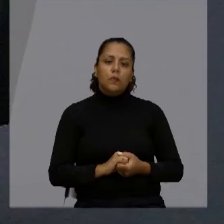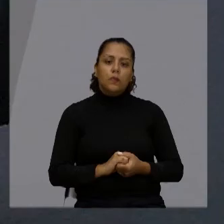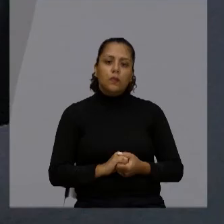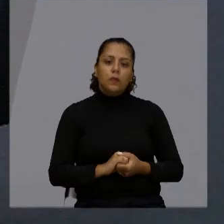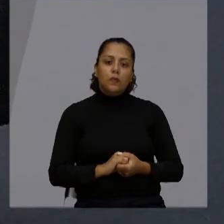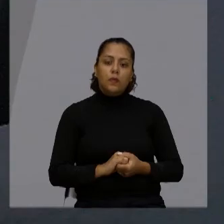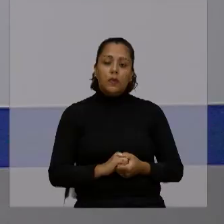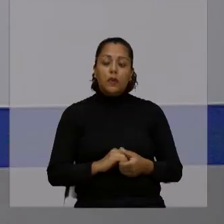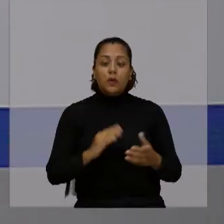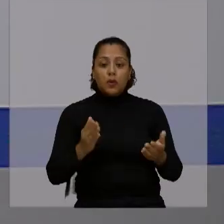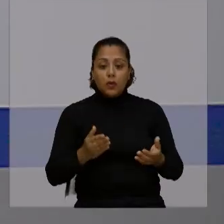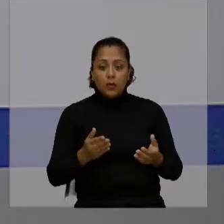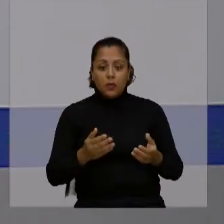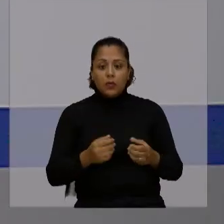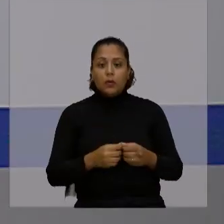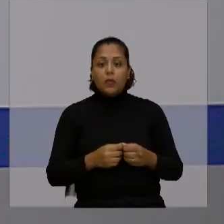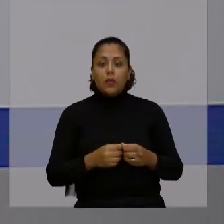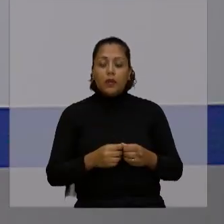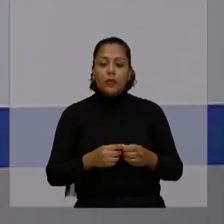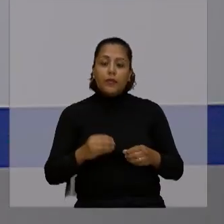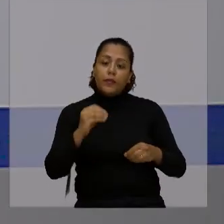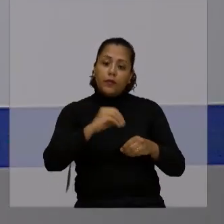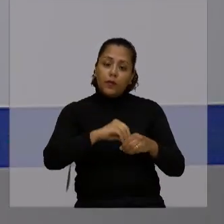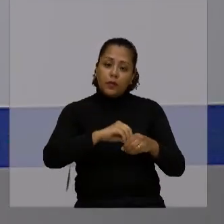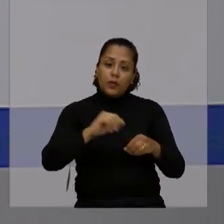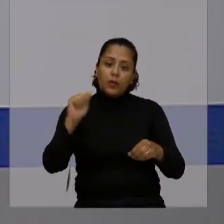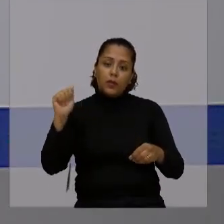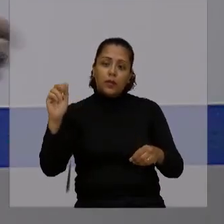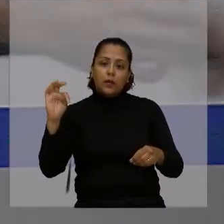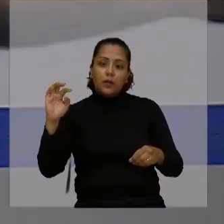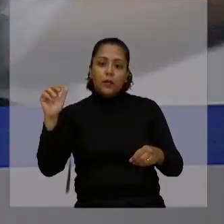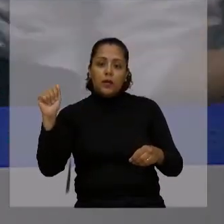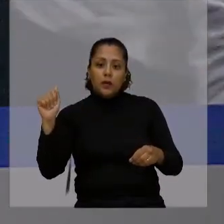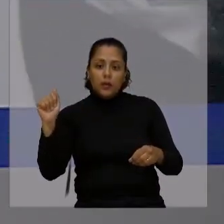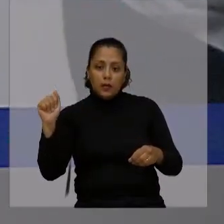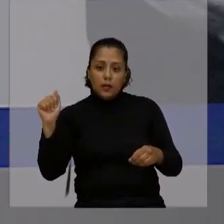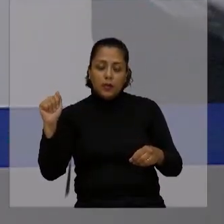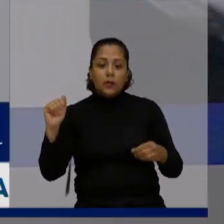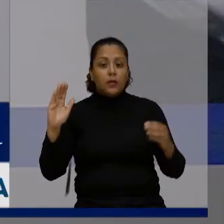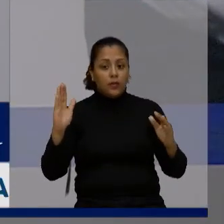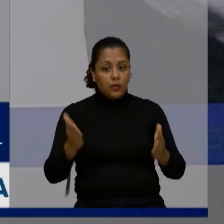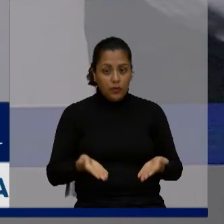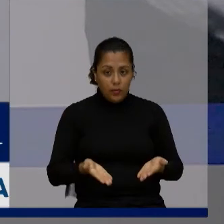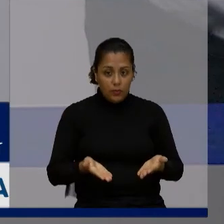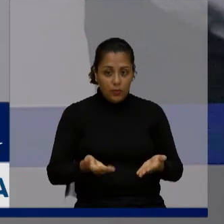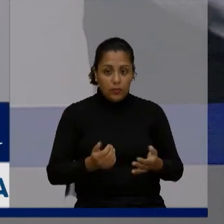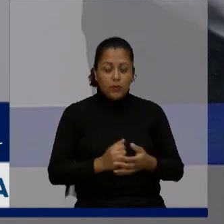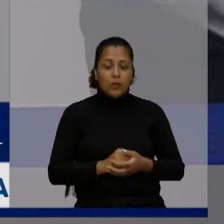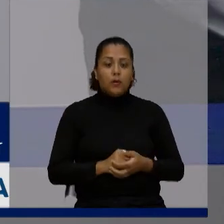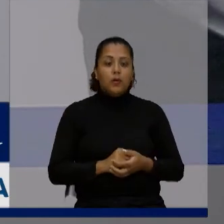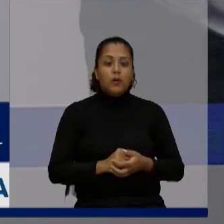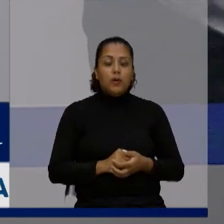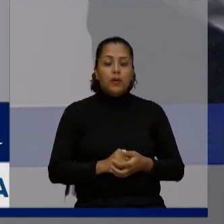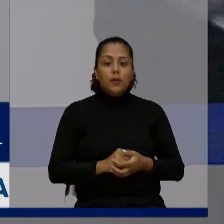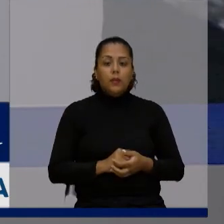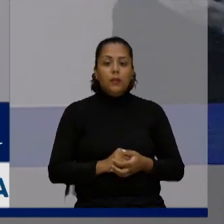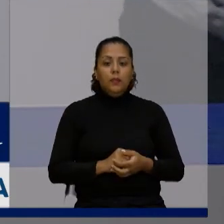Passaremos ao processo de votação das atas e das proposituras constantes do expediente.